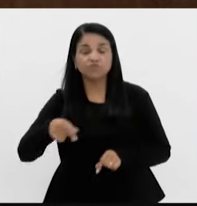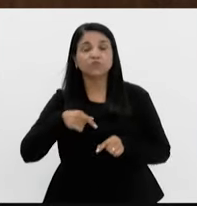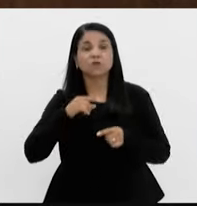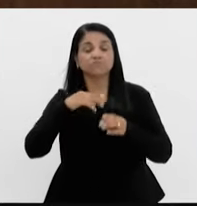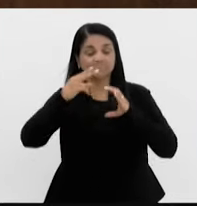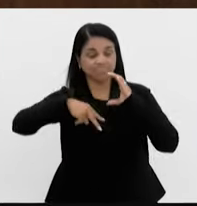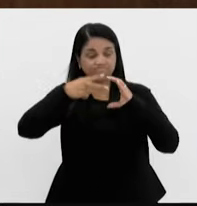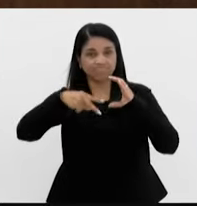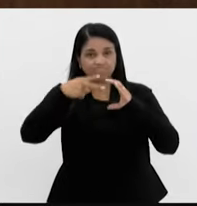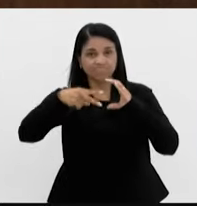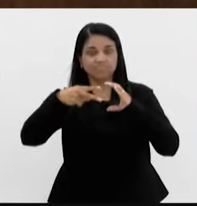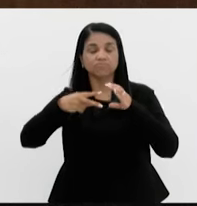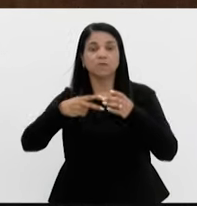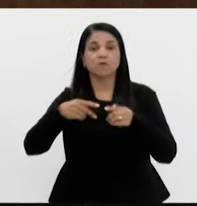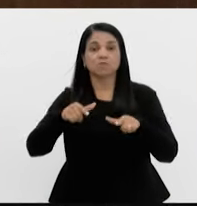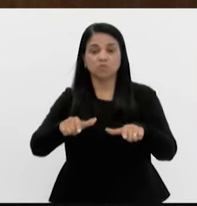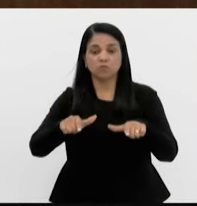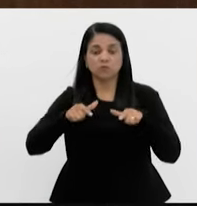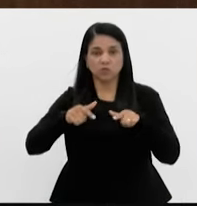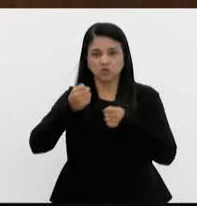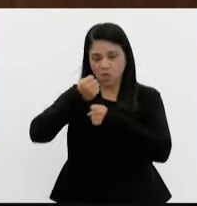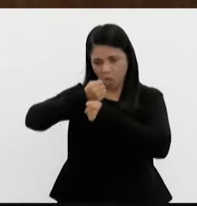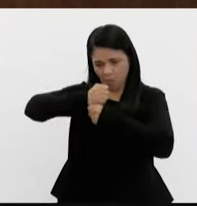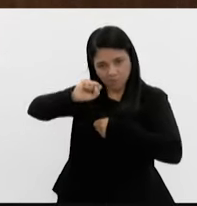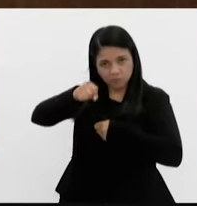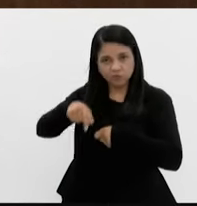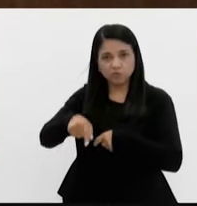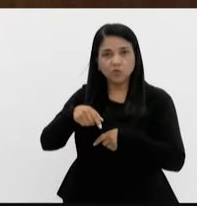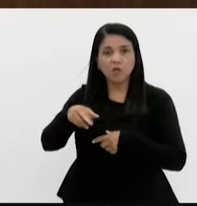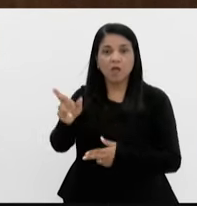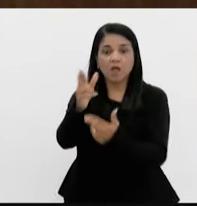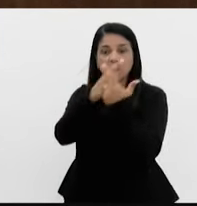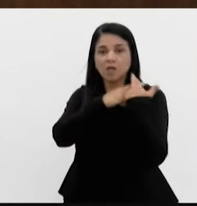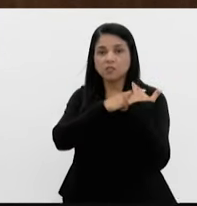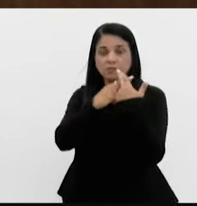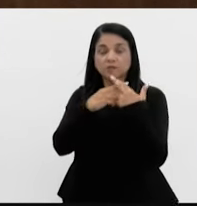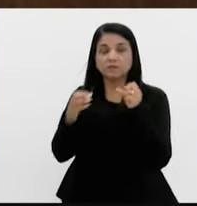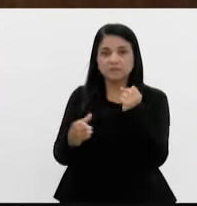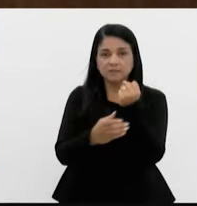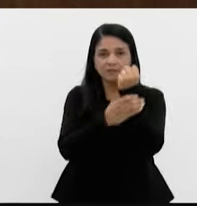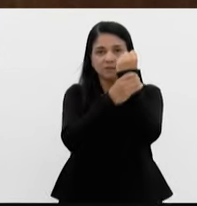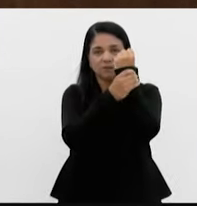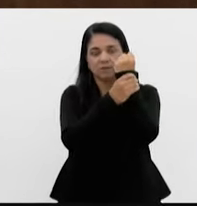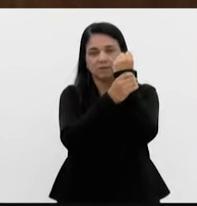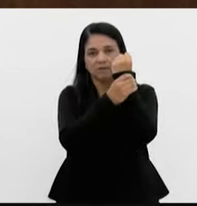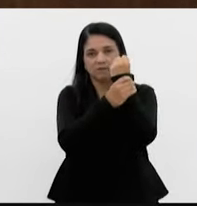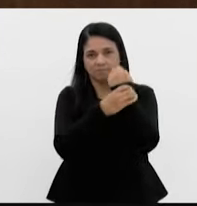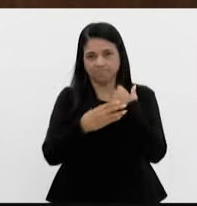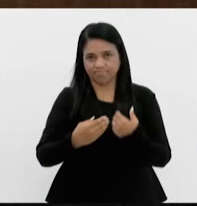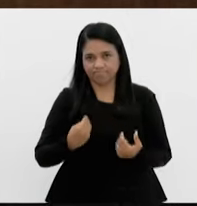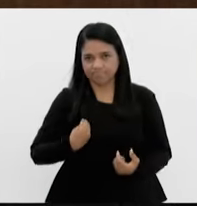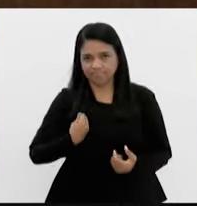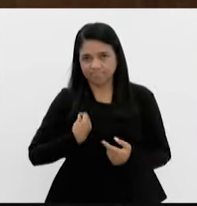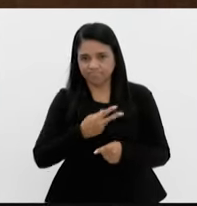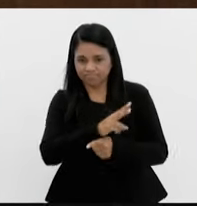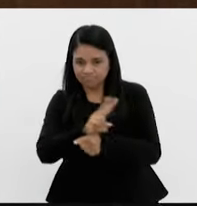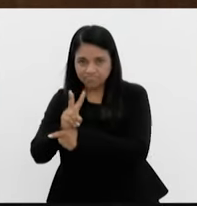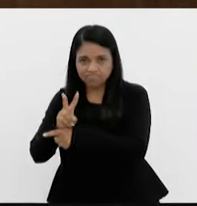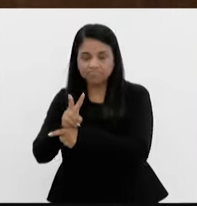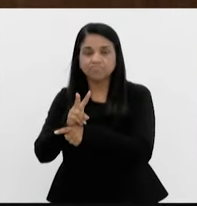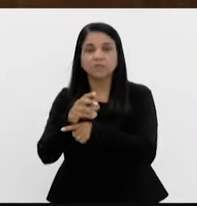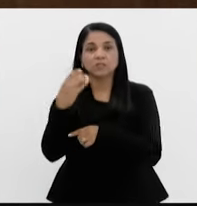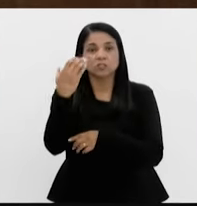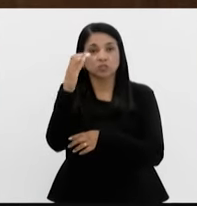repúdio ao responsável pelo segurança presente de Niterói projeto esse que é